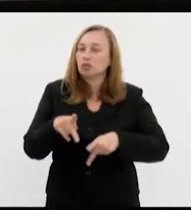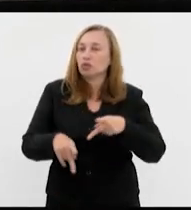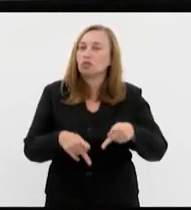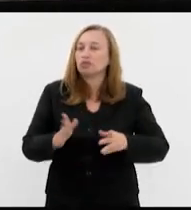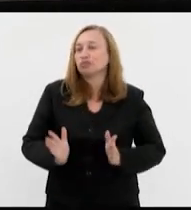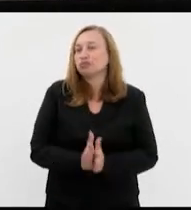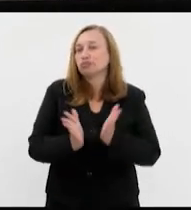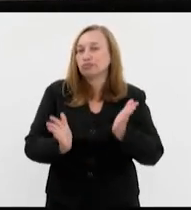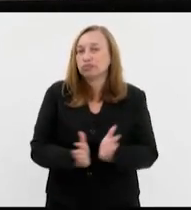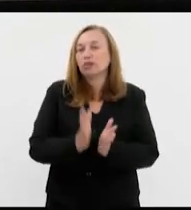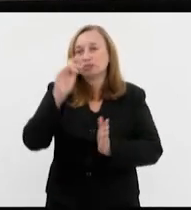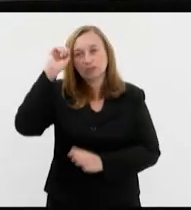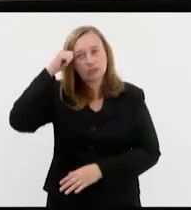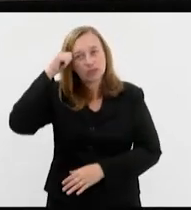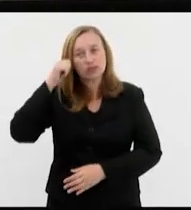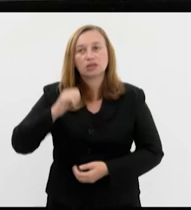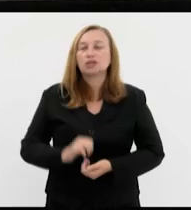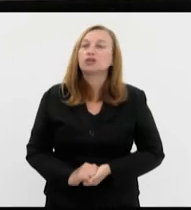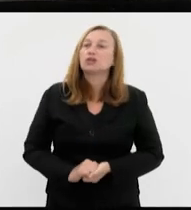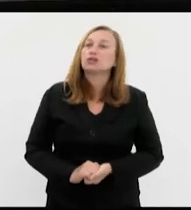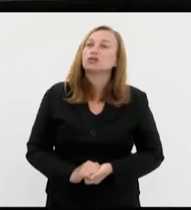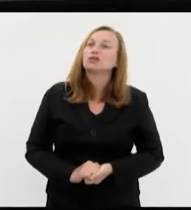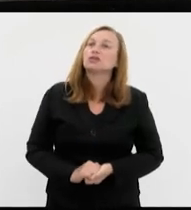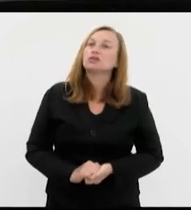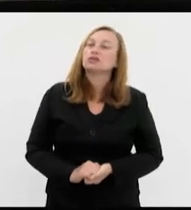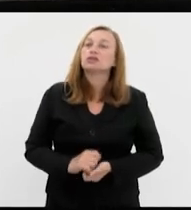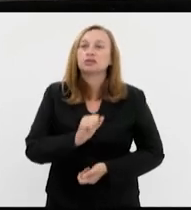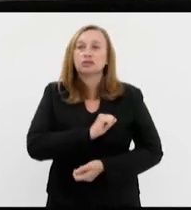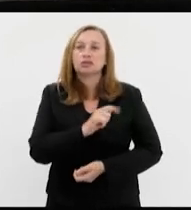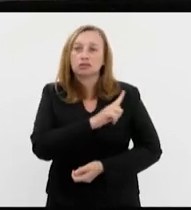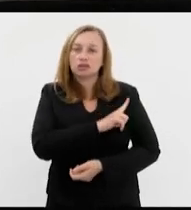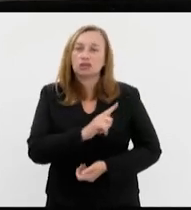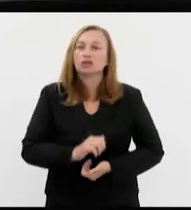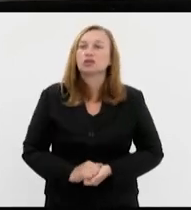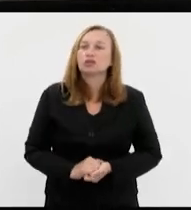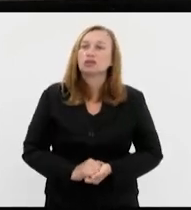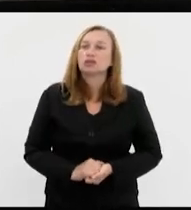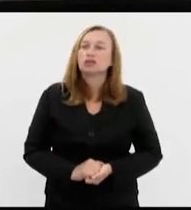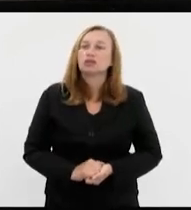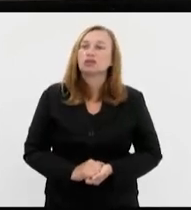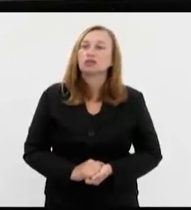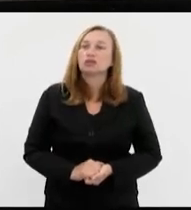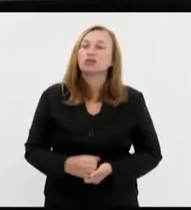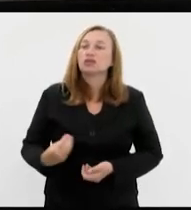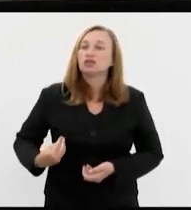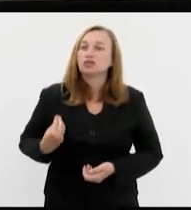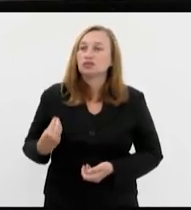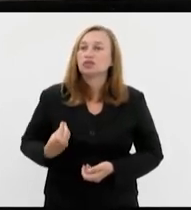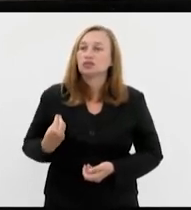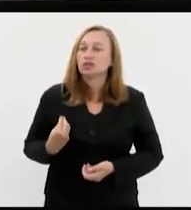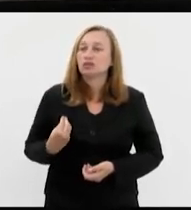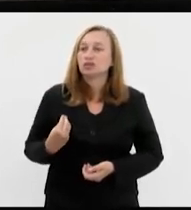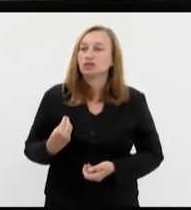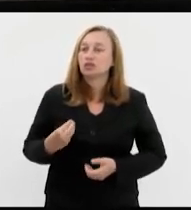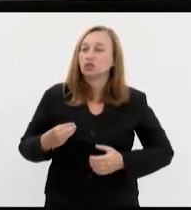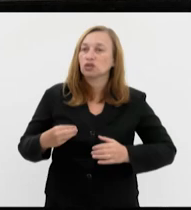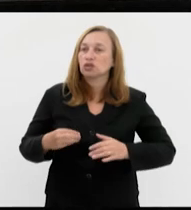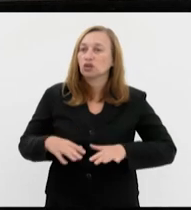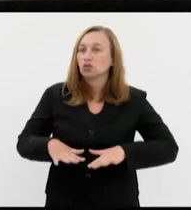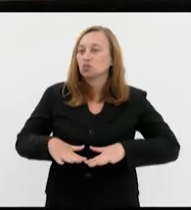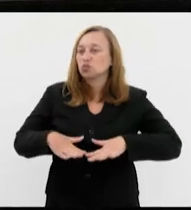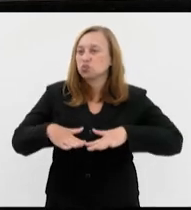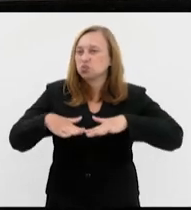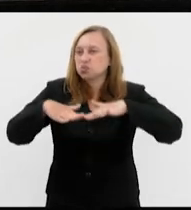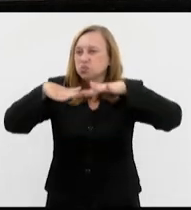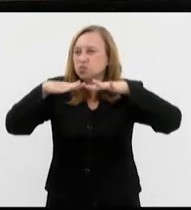pobre, preta e periférica, como é o caso da população de São Gonçalo, que vive com os alagamentos e enchentes, né?